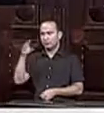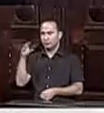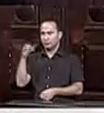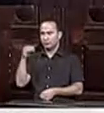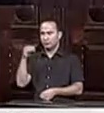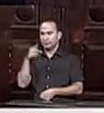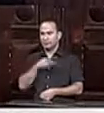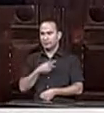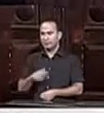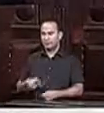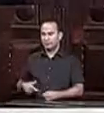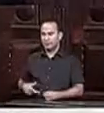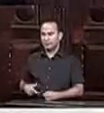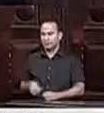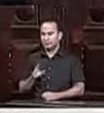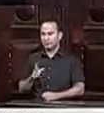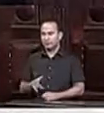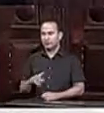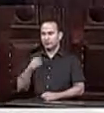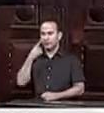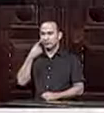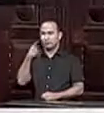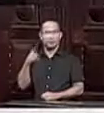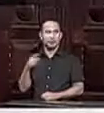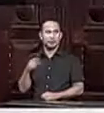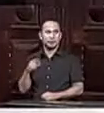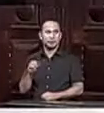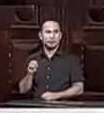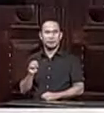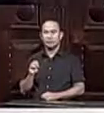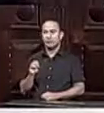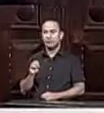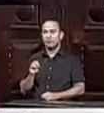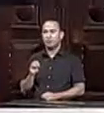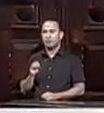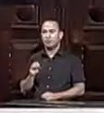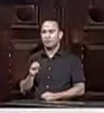Tendo em vista que eu já vi a luz verde aqui piscar, eu encerro meu pronunciamento.